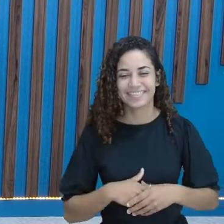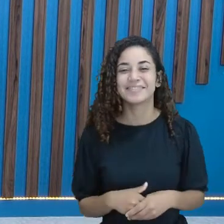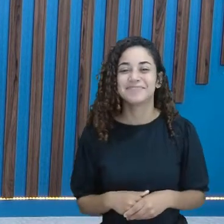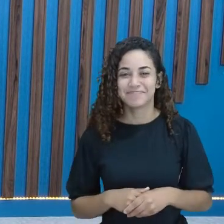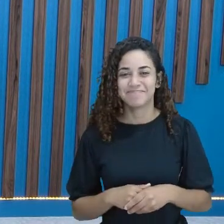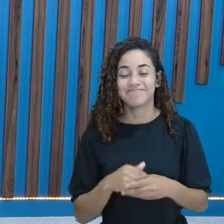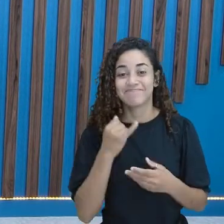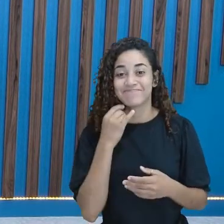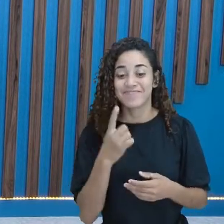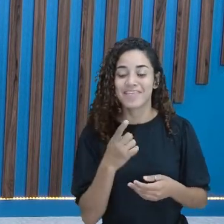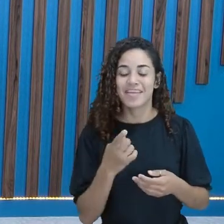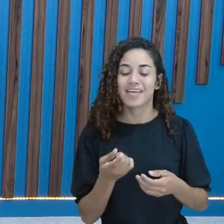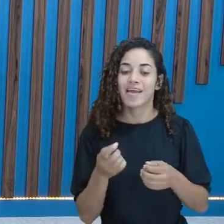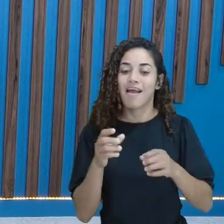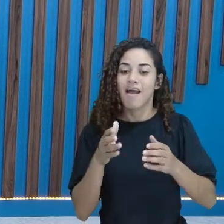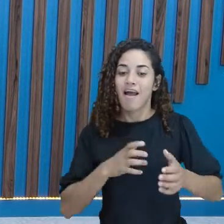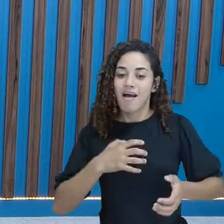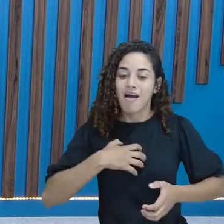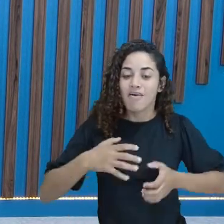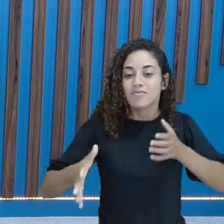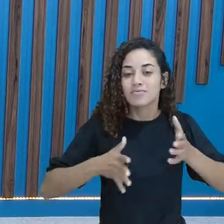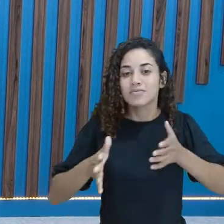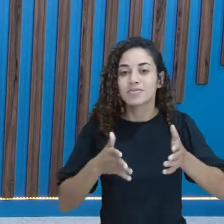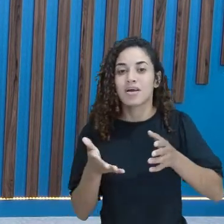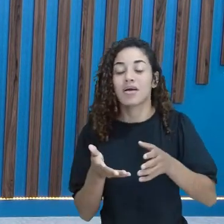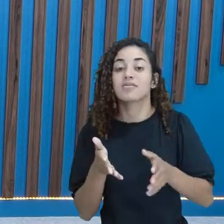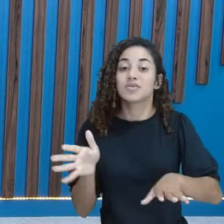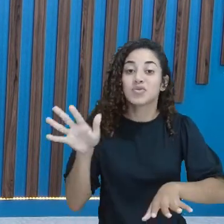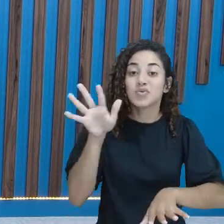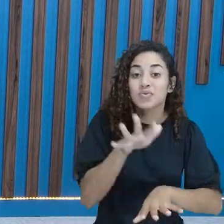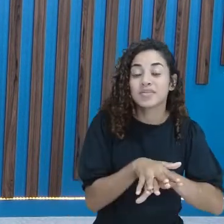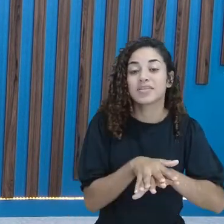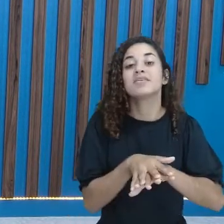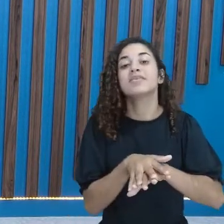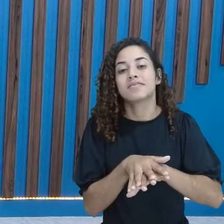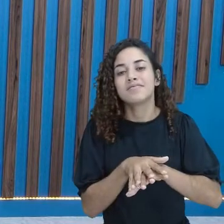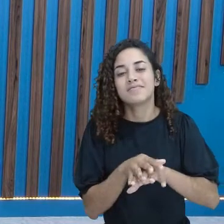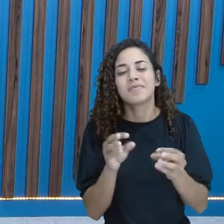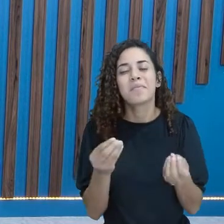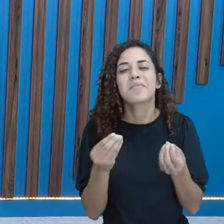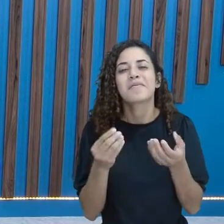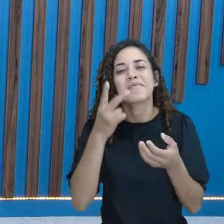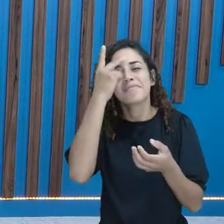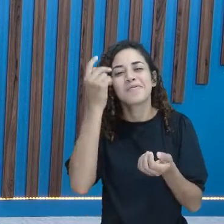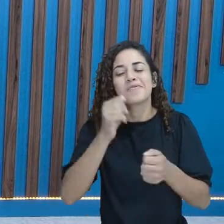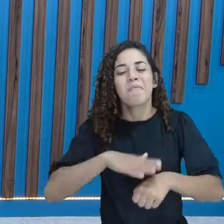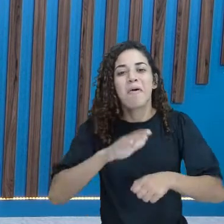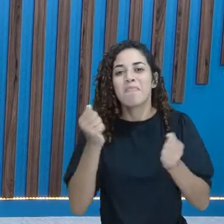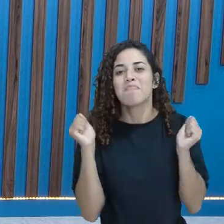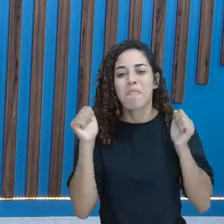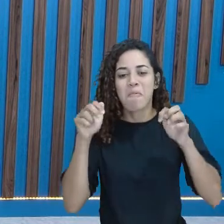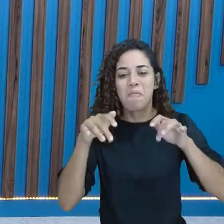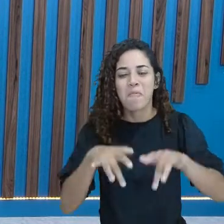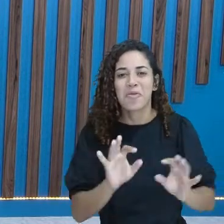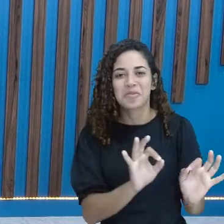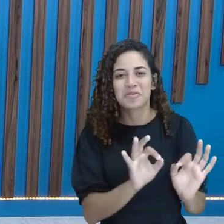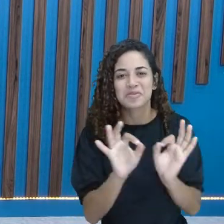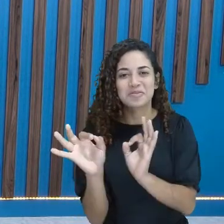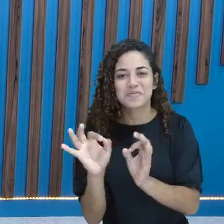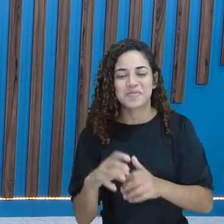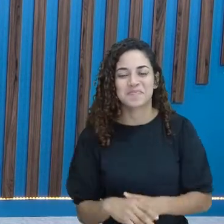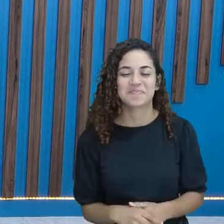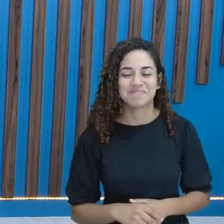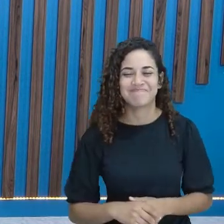Ingrid, tornando essa aula mais inclusiva para mais pessoas poderem acompanhar.